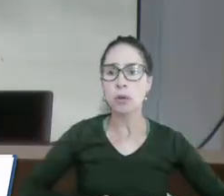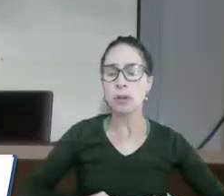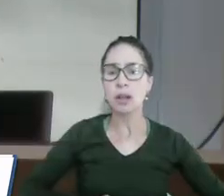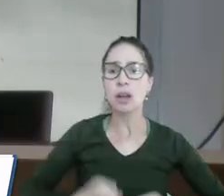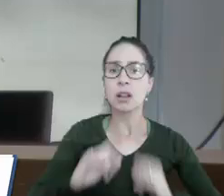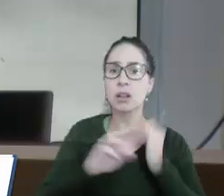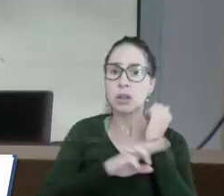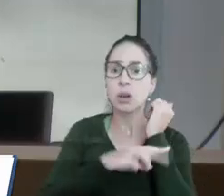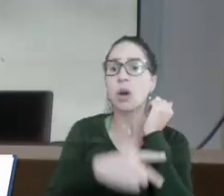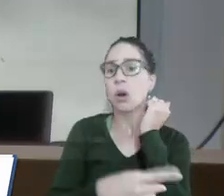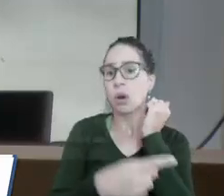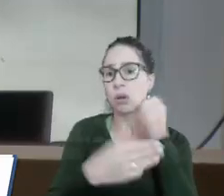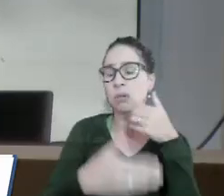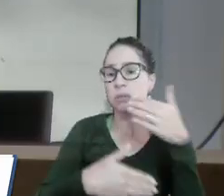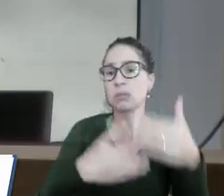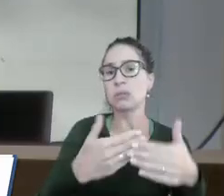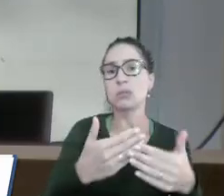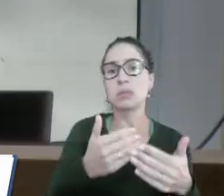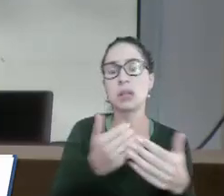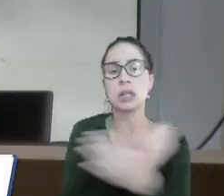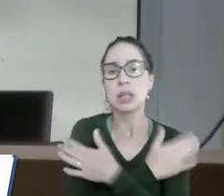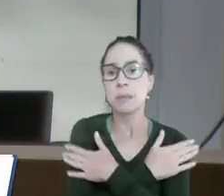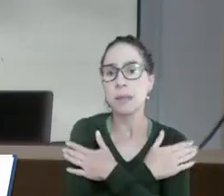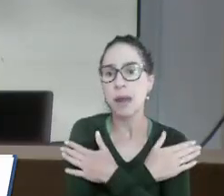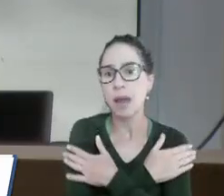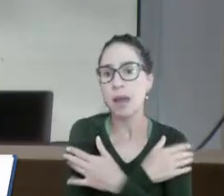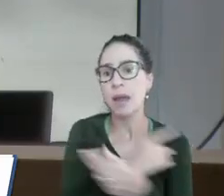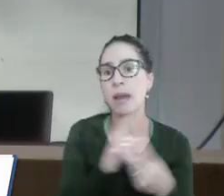estão vindo, né? O desemprego, a